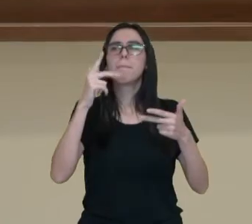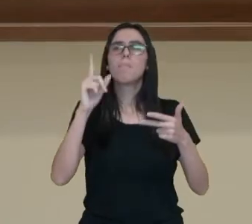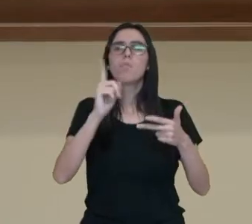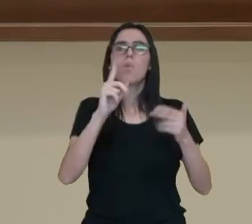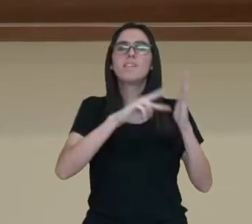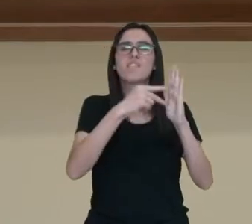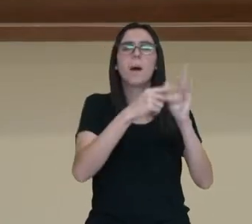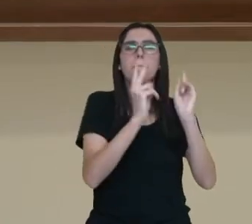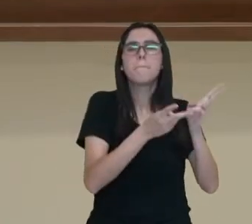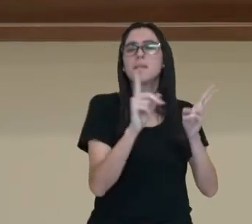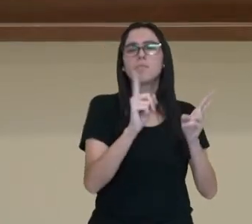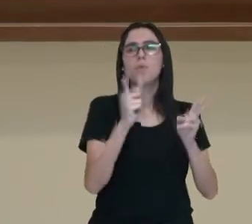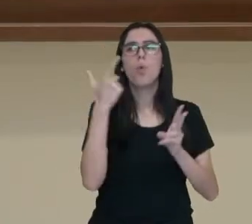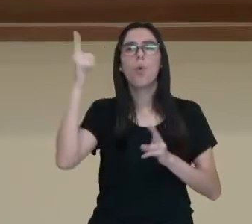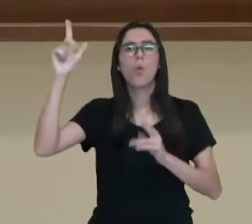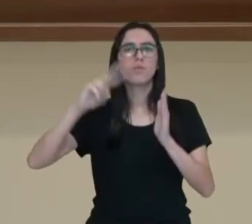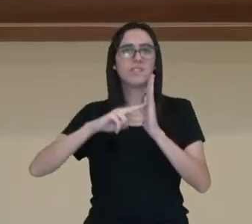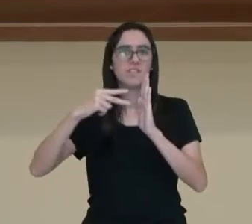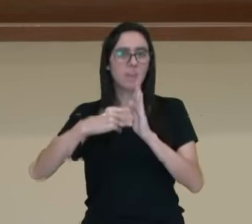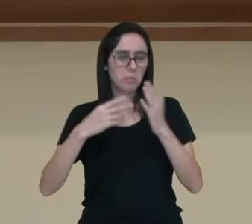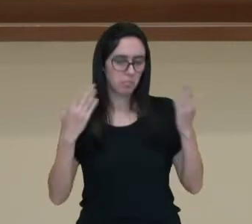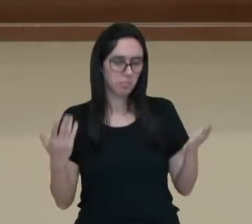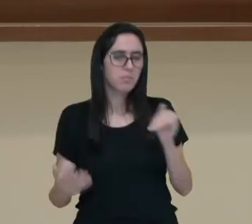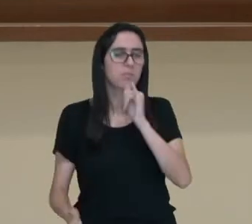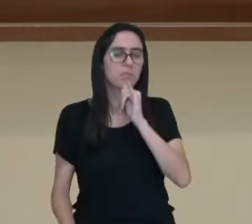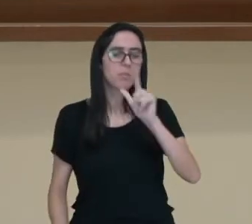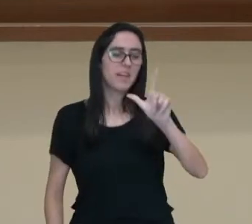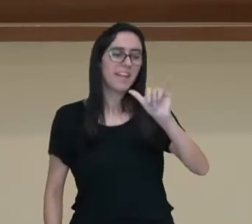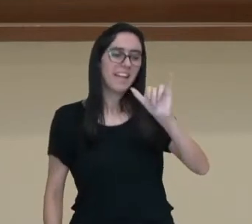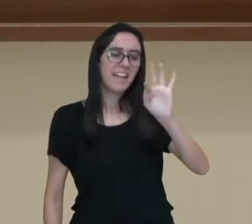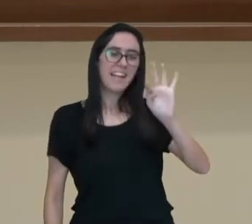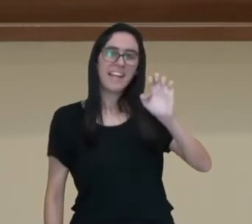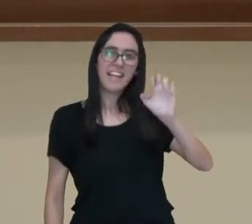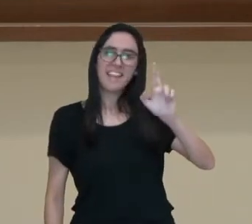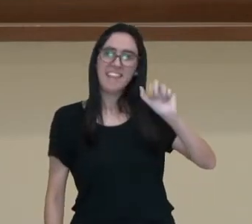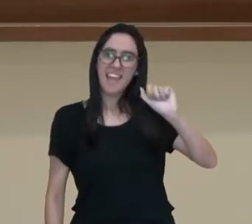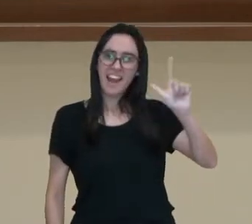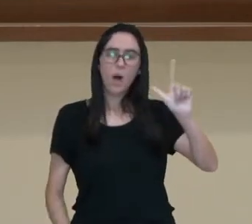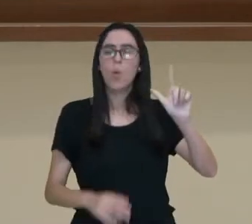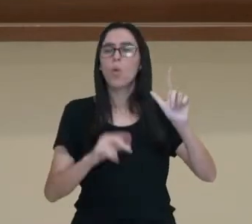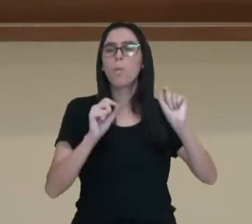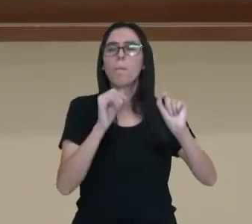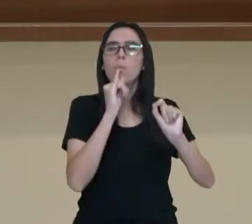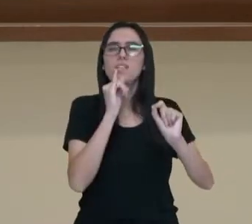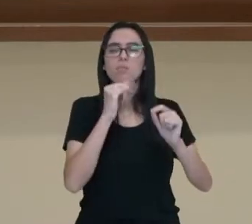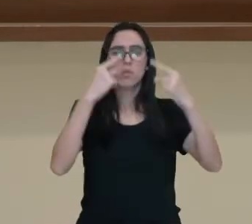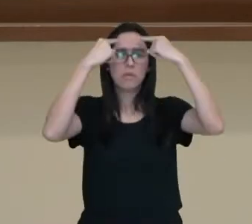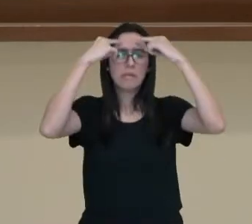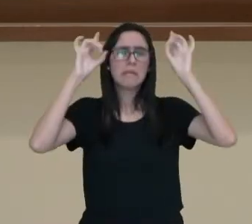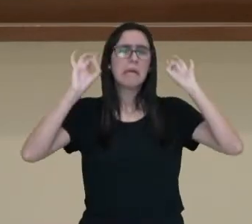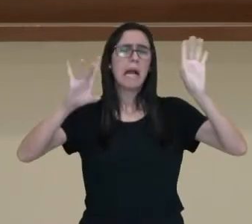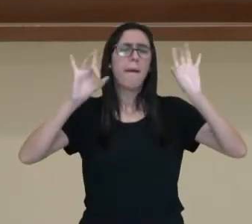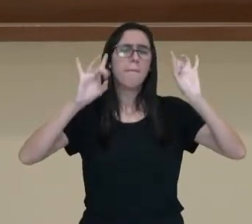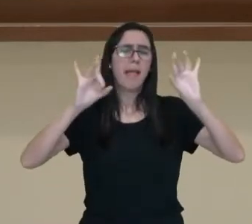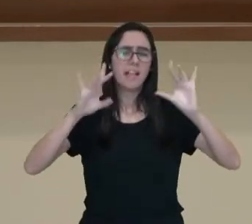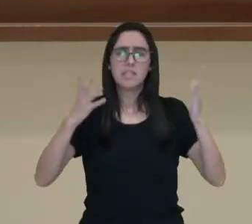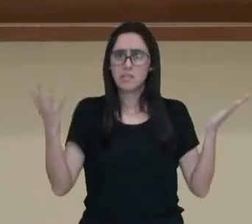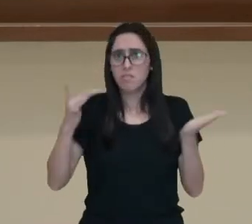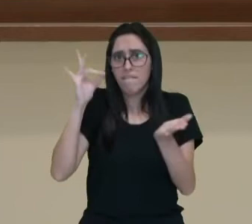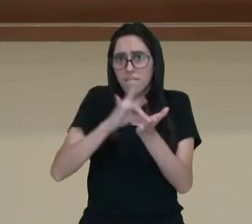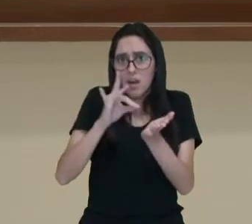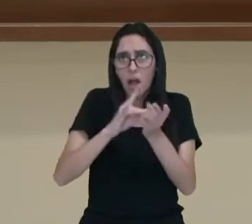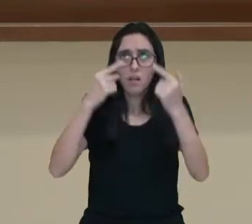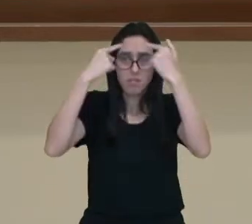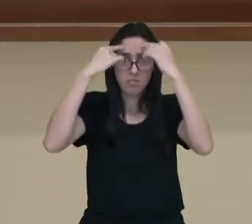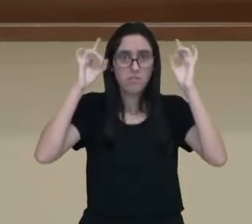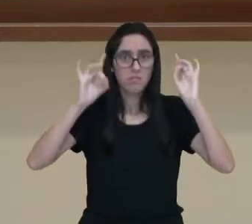usual. Então, no sentido literal, eu poderia dizer, eu estou com dor de cabeça. Literalmente, dói a cabeça. Mas se eu disser, o João